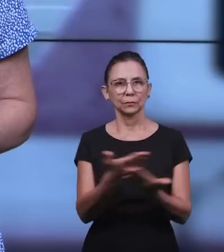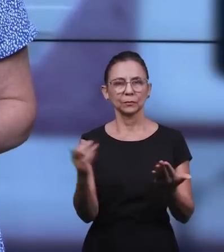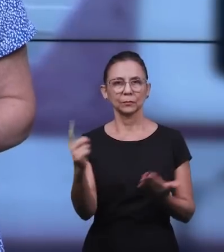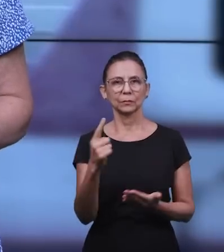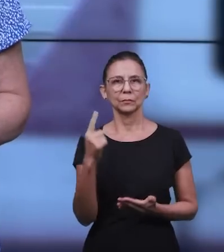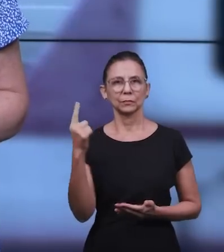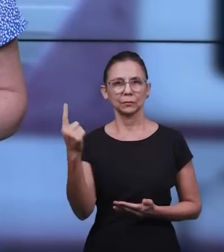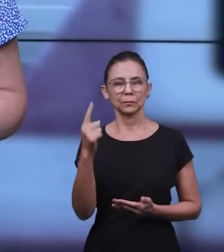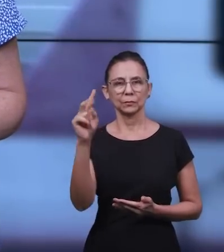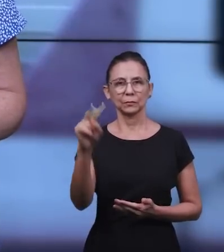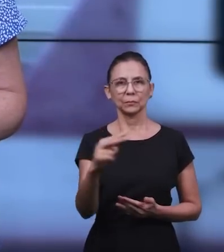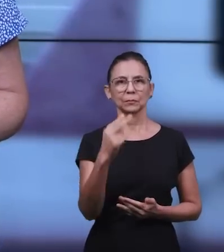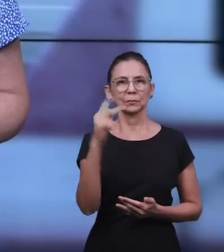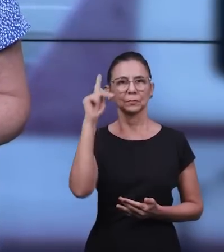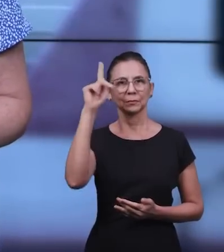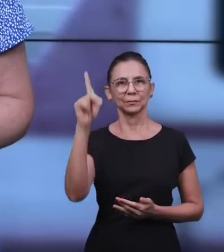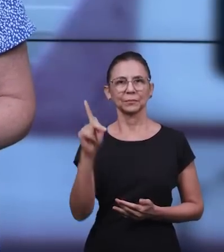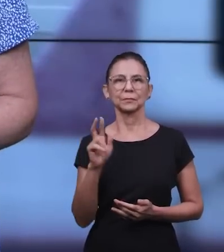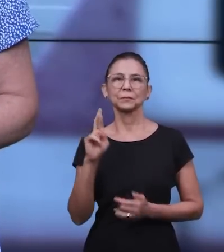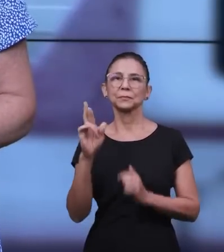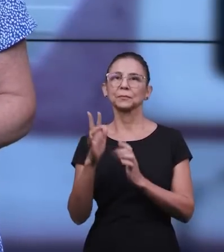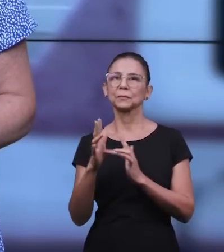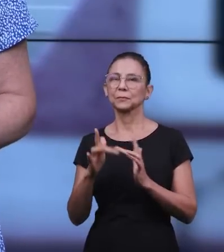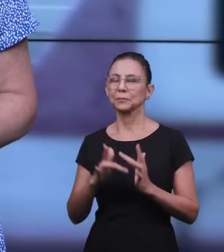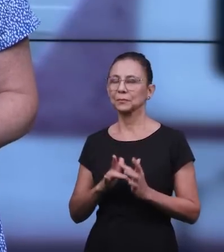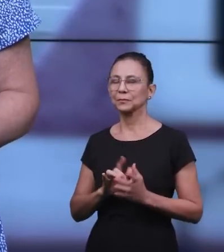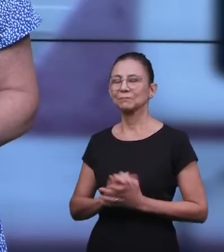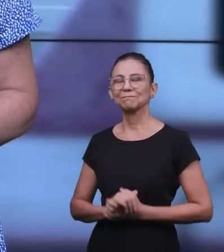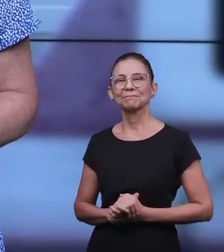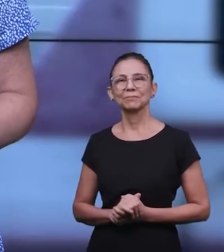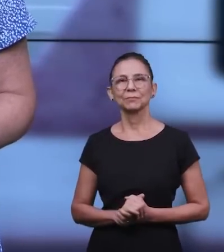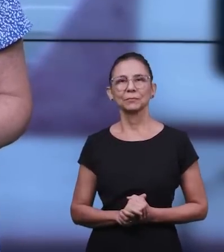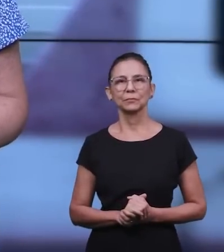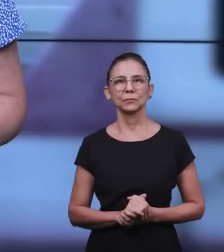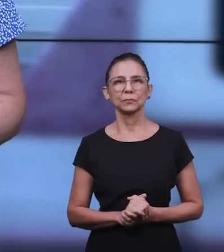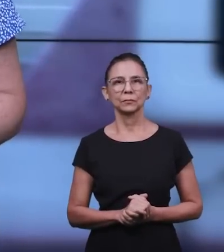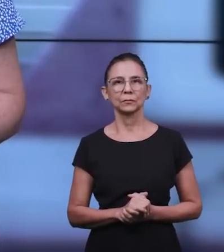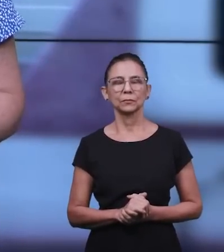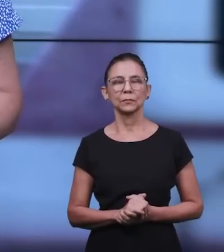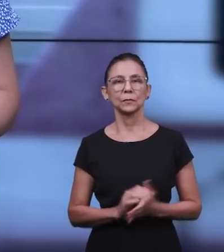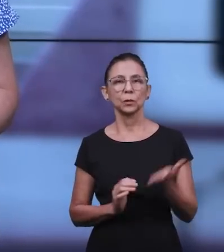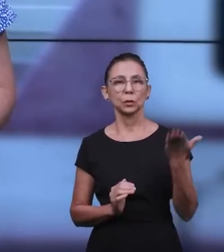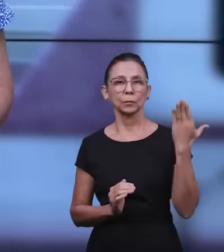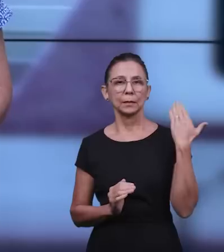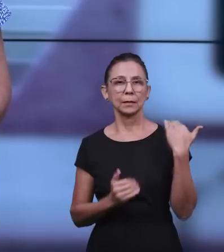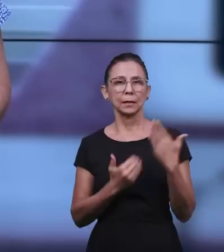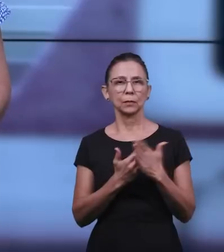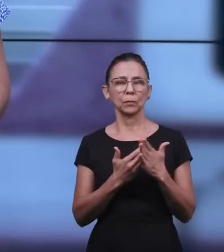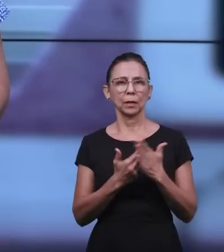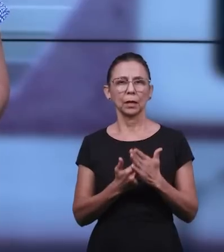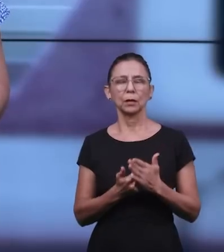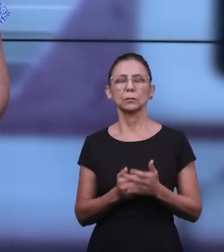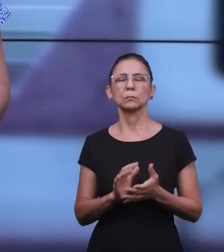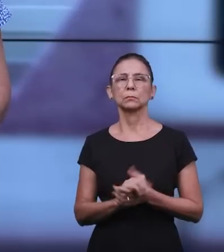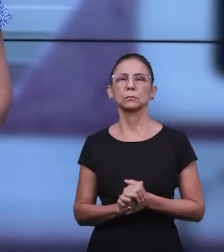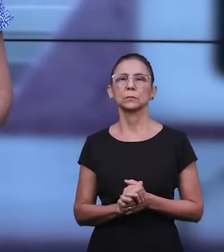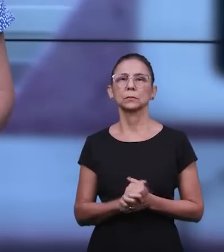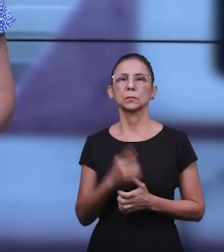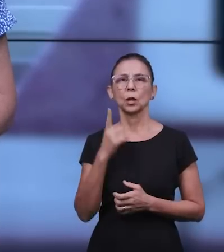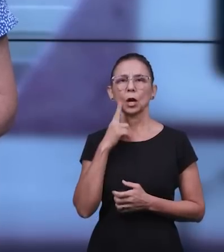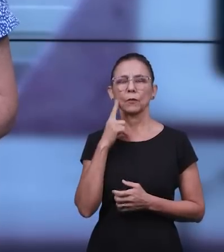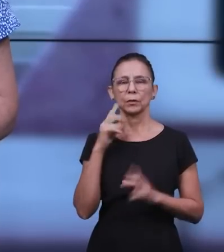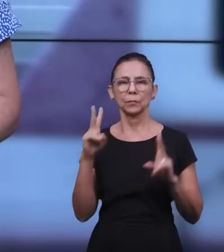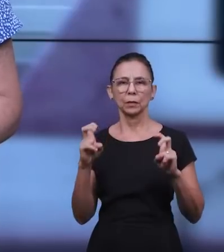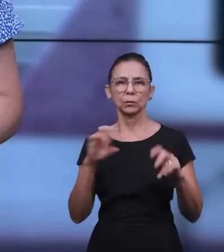Cumprimentamos a todos que nos assistem com a paz do Senhor Jesus. No episódio anterior, iniciamos um diálogo a respeito do